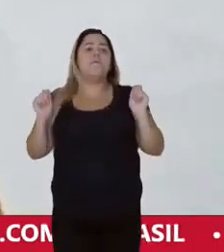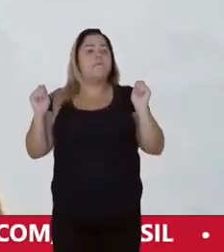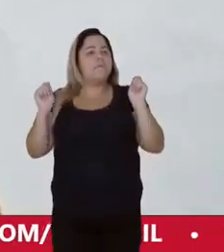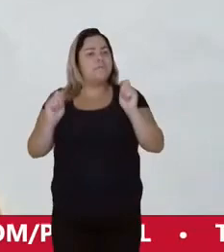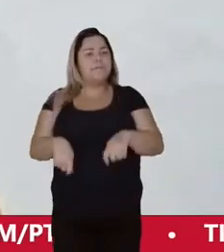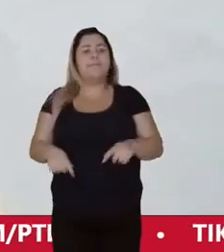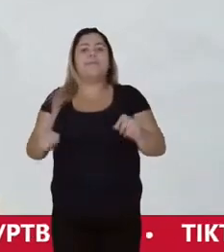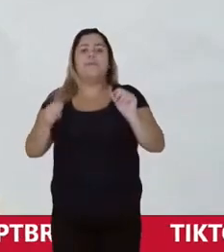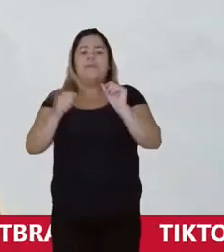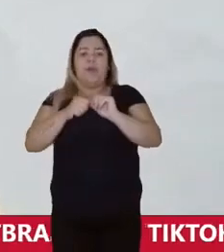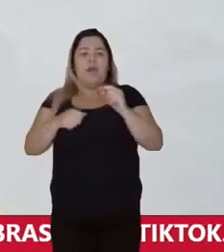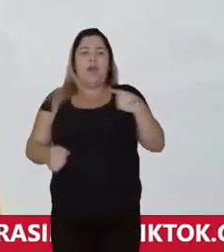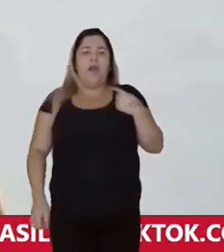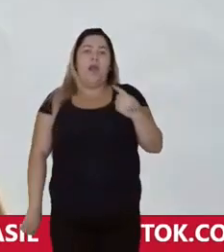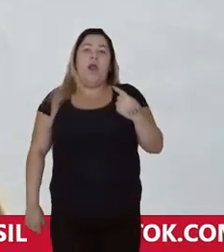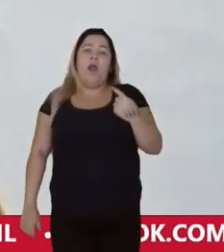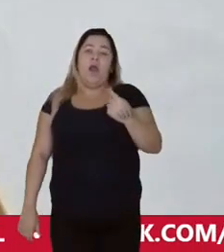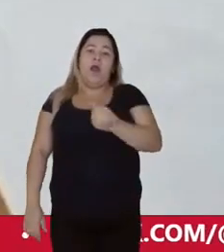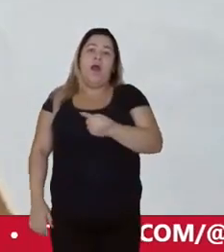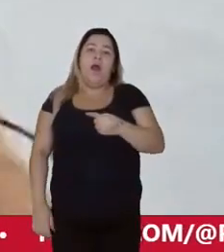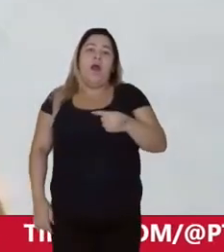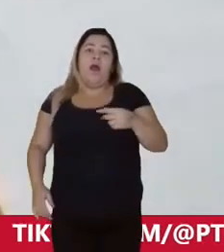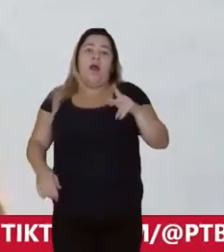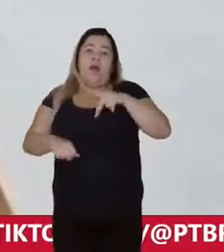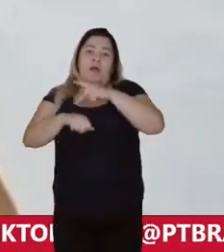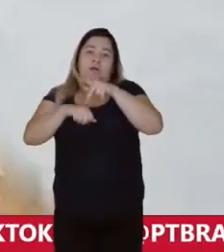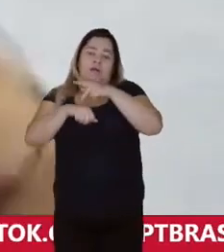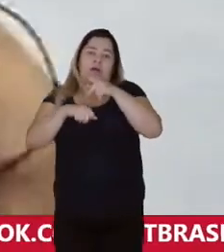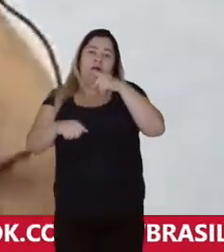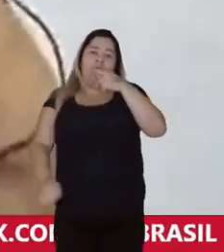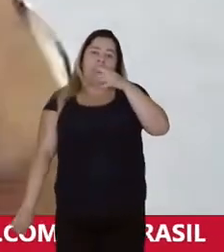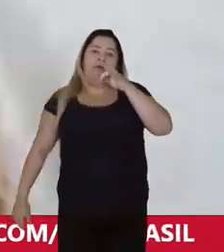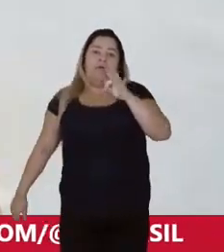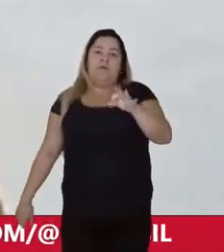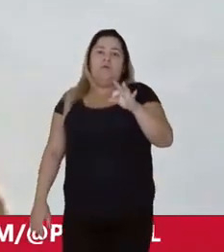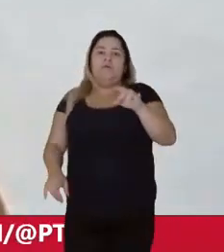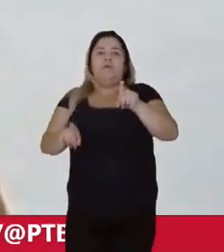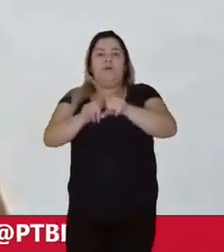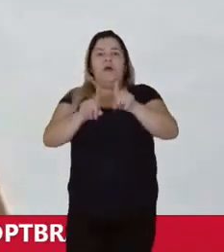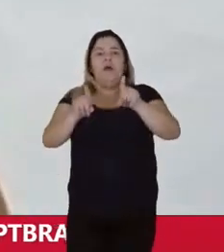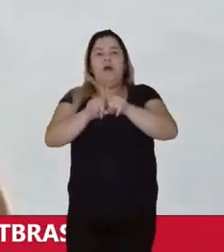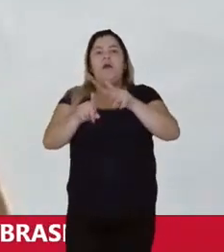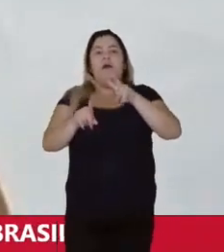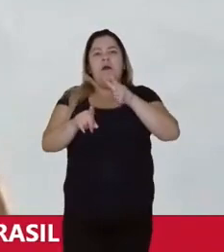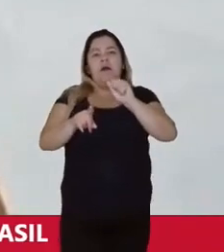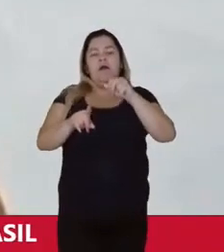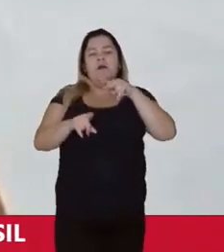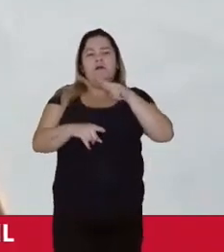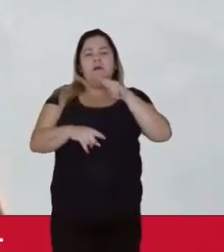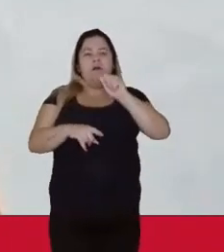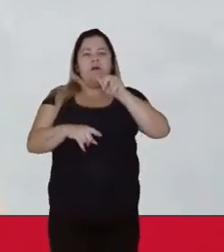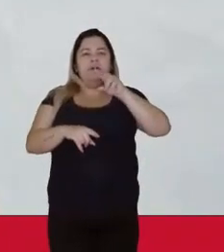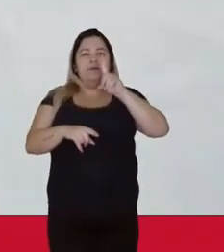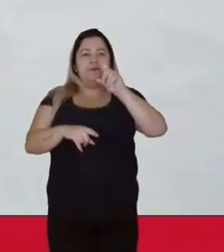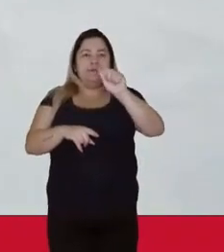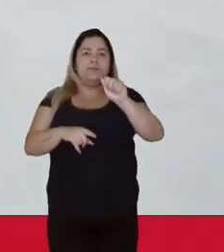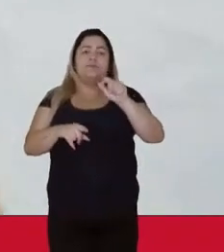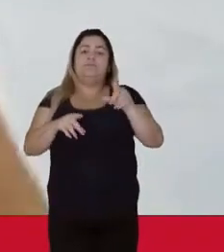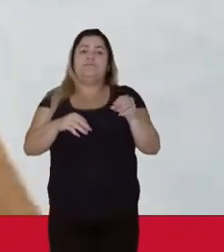fizemos muito por esse país. Nós somos o partido que também é vanguarda em política pública para as mulheres,